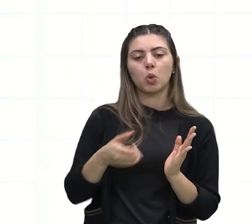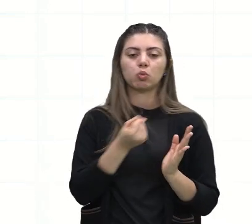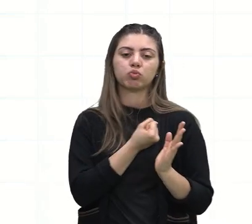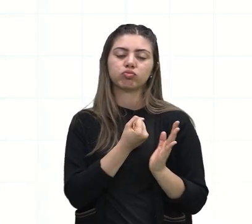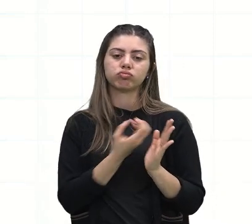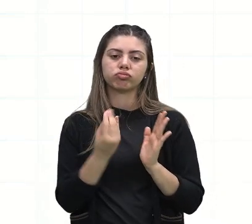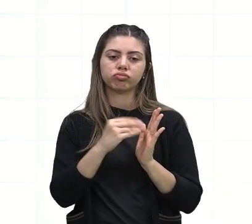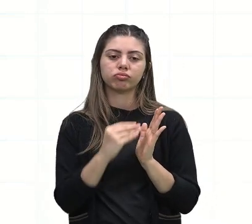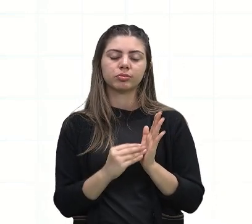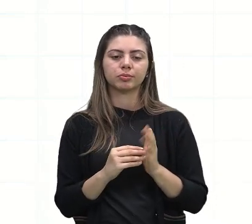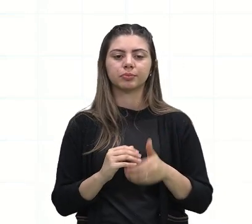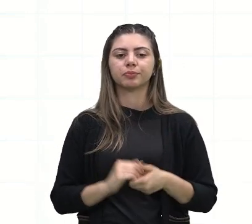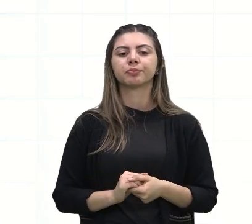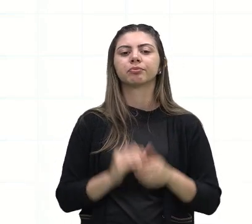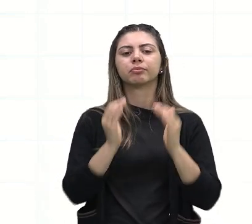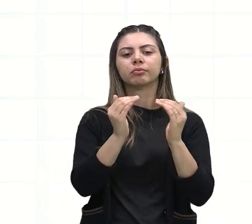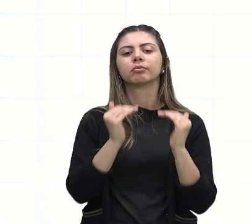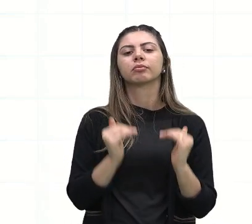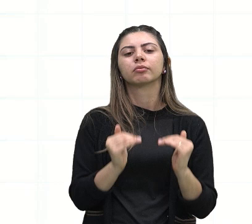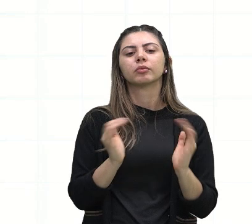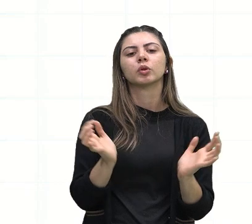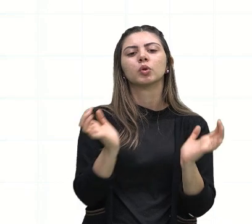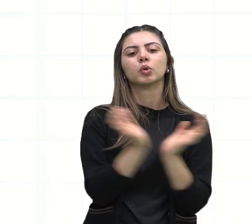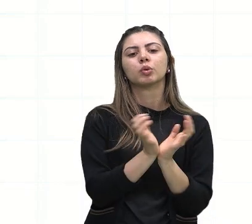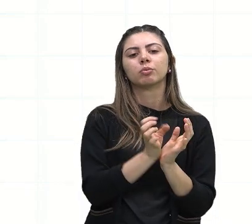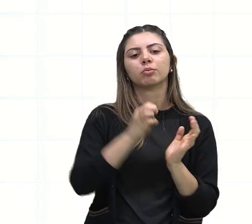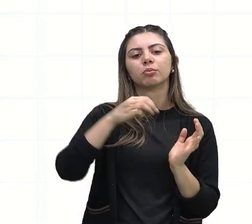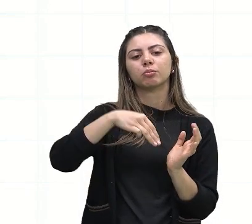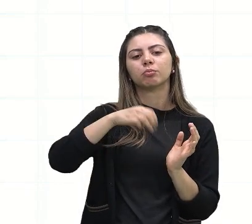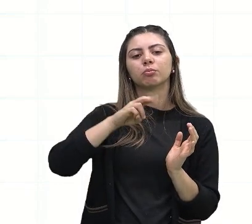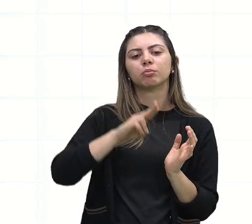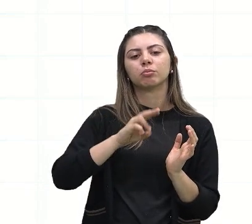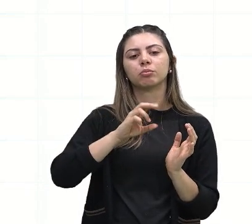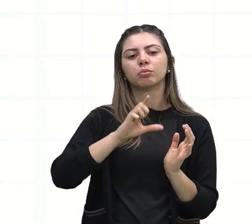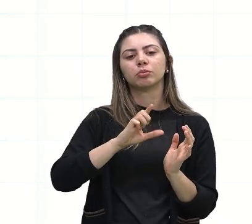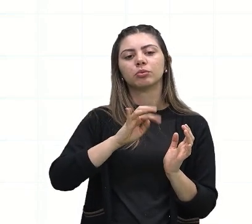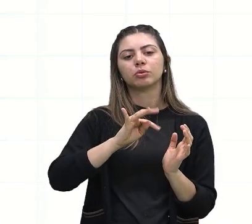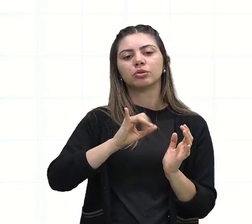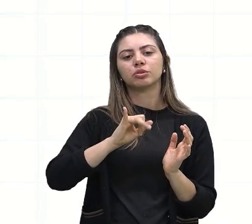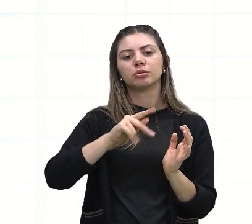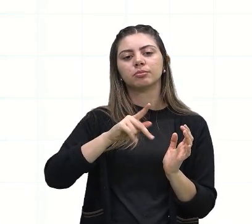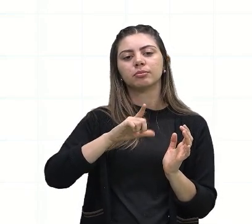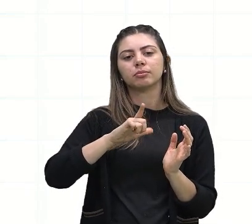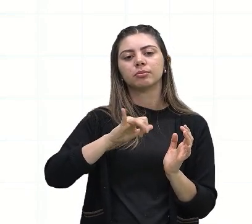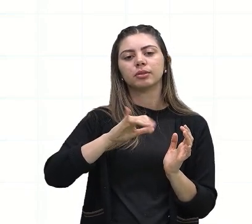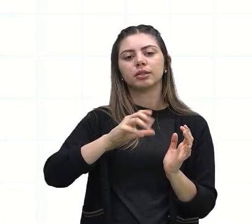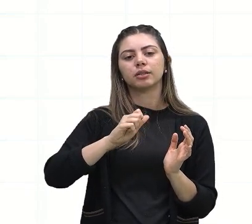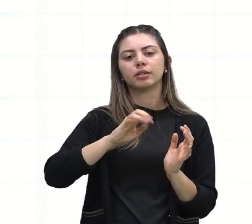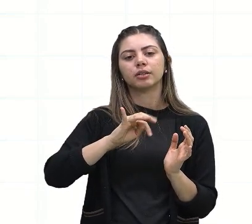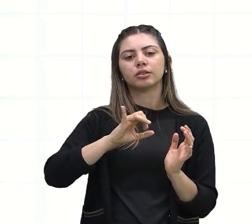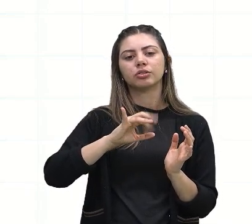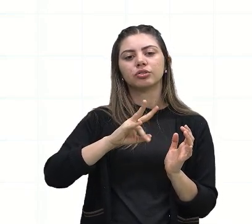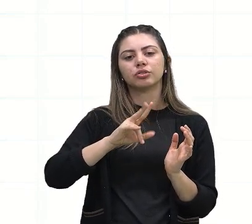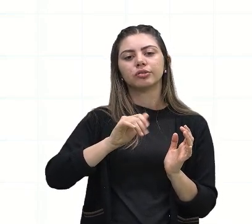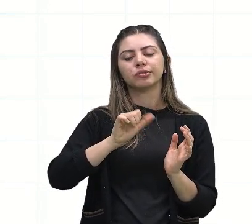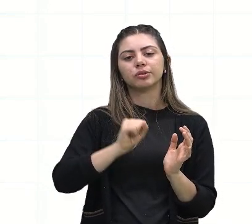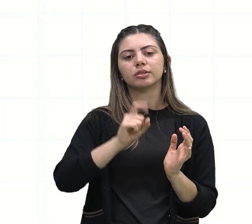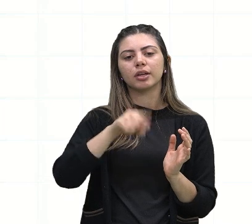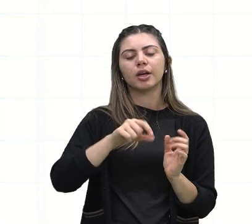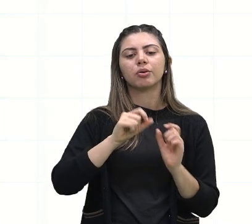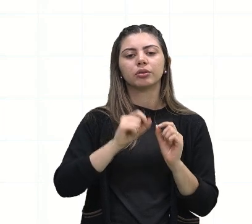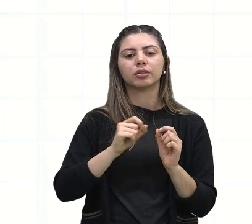E os multiplicativos, palavras que indicam ideia de multiplicação dos seres, indicando